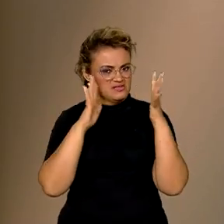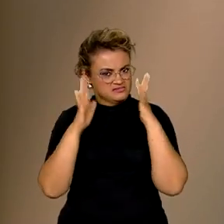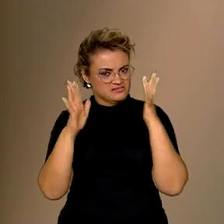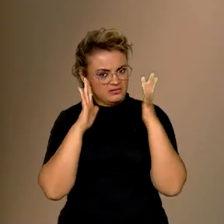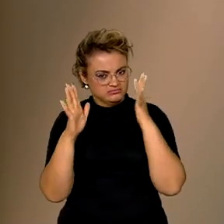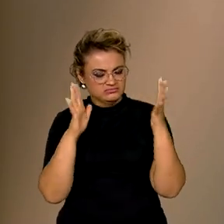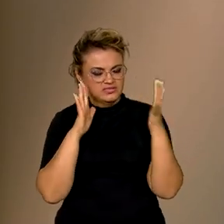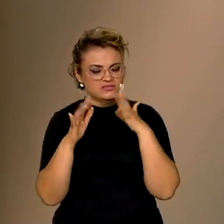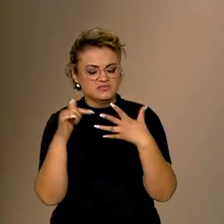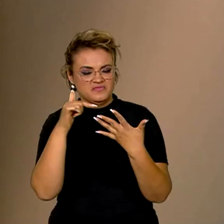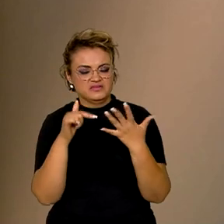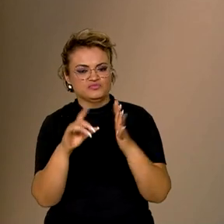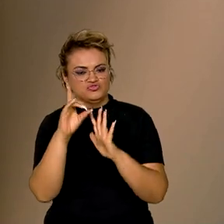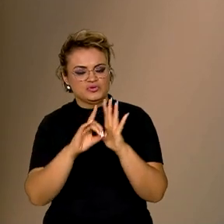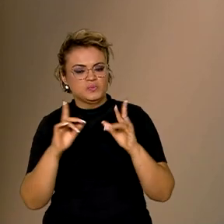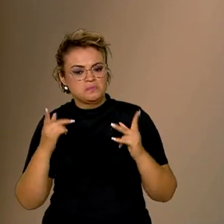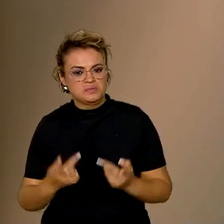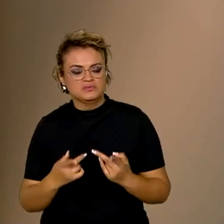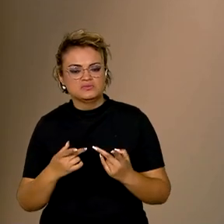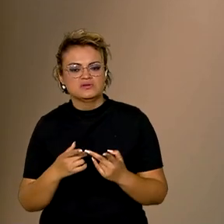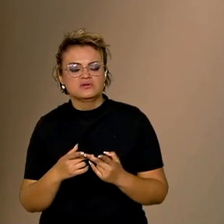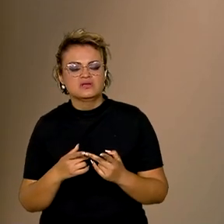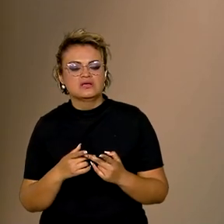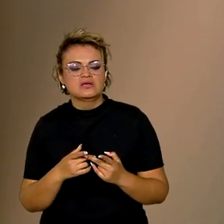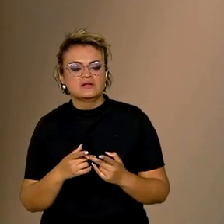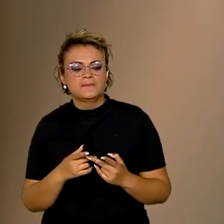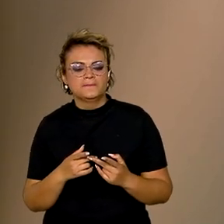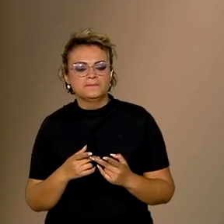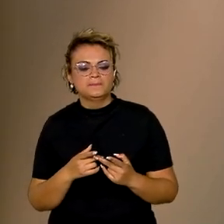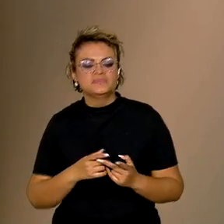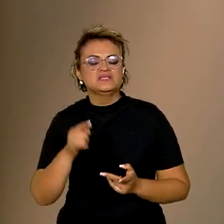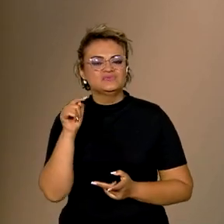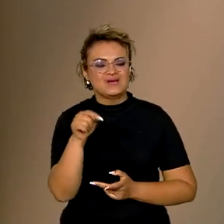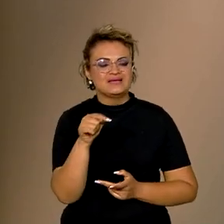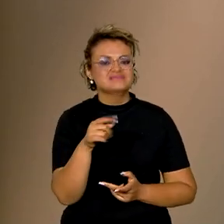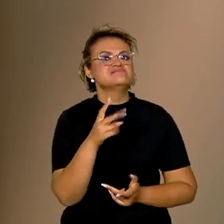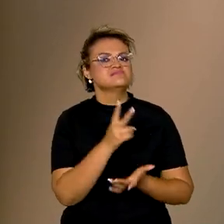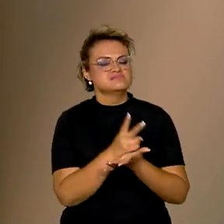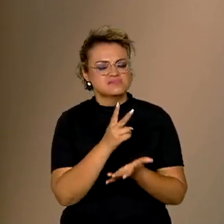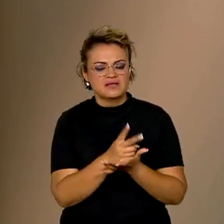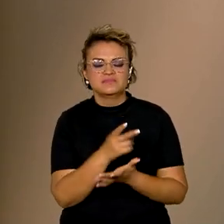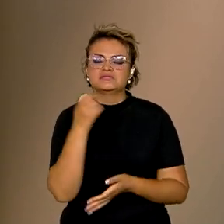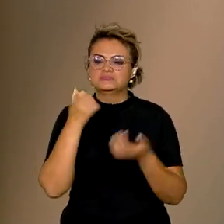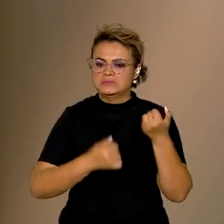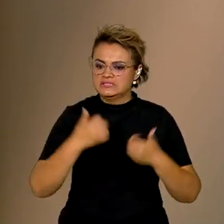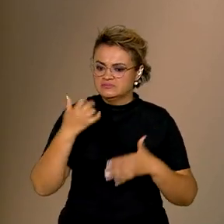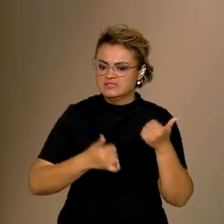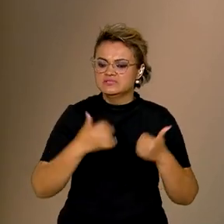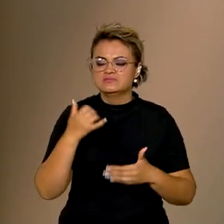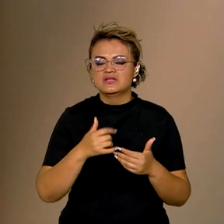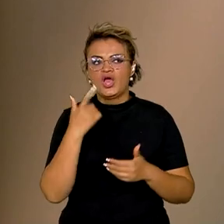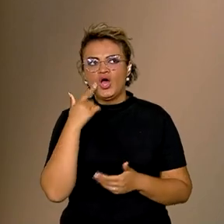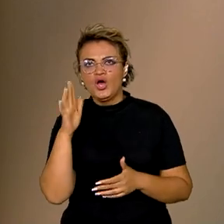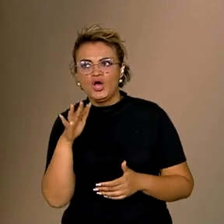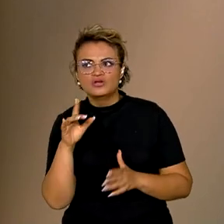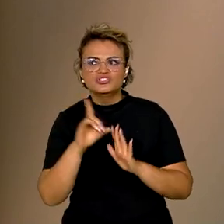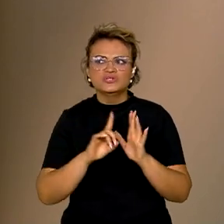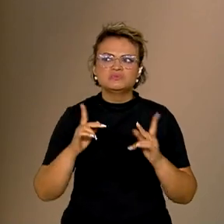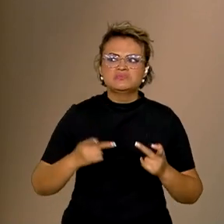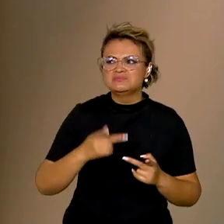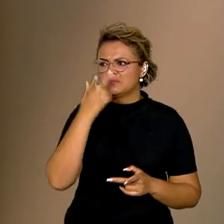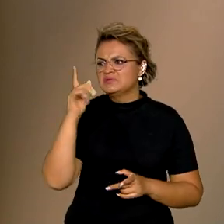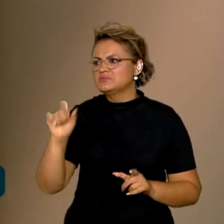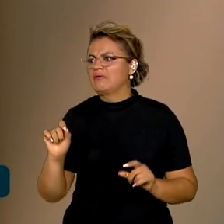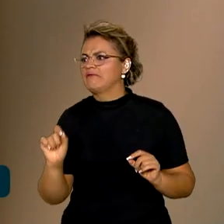reflexão sobre direitos humanos, que é algo que tem sempre se levanta, né, a coisa, olha, direitos humanos para